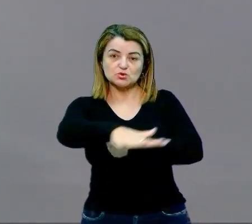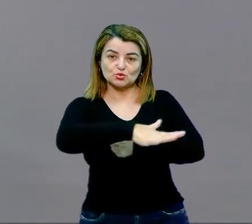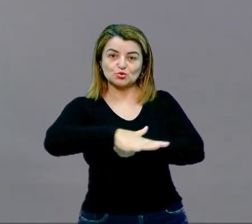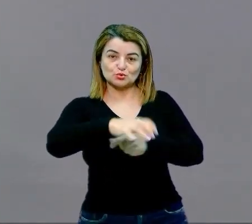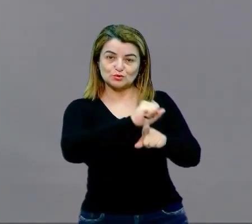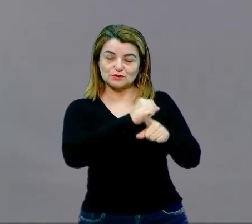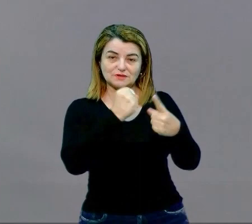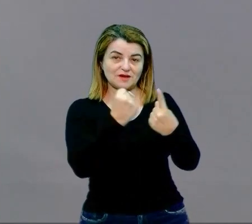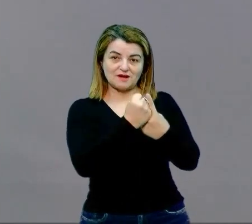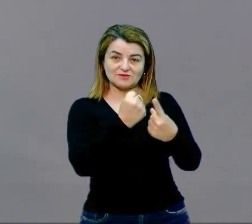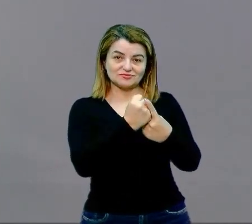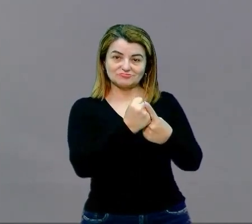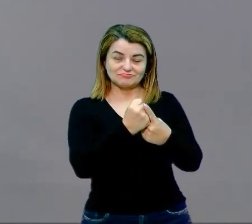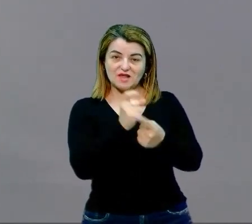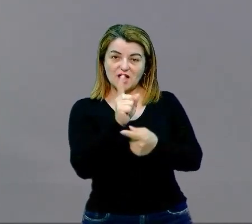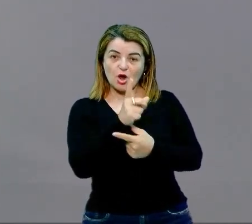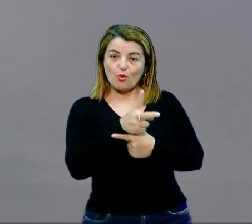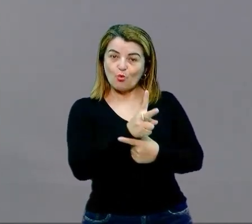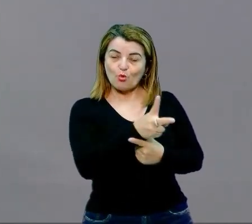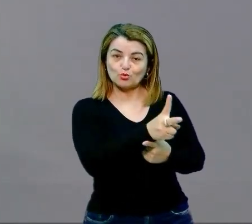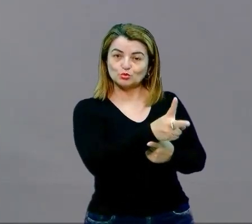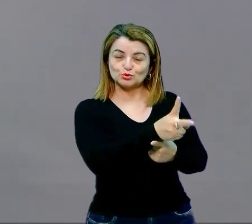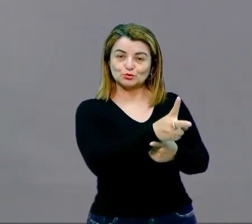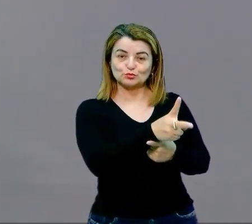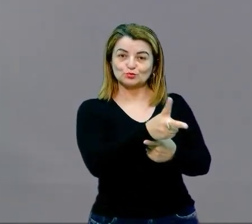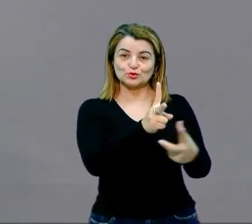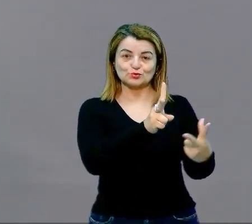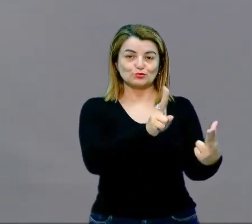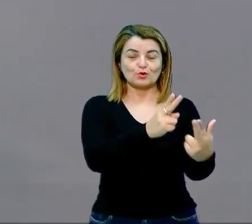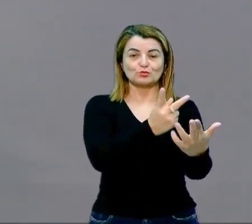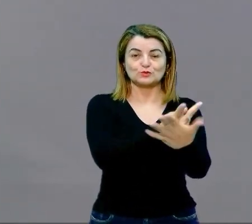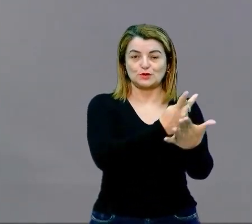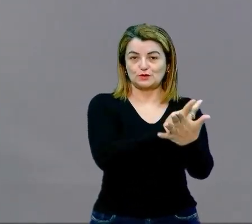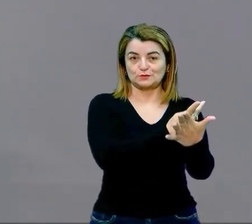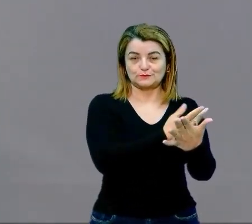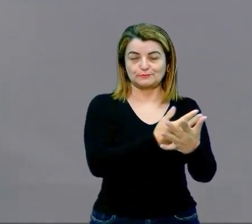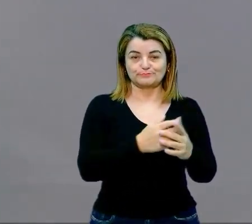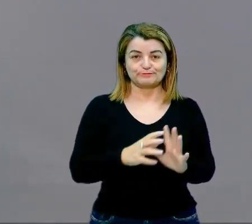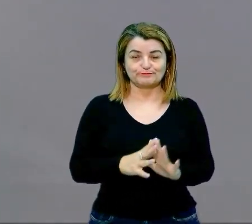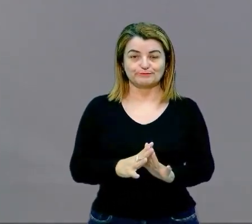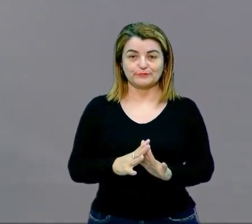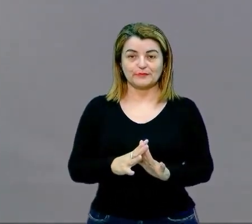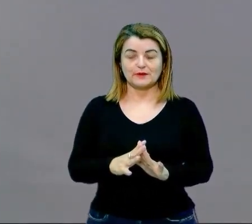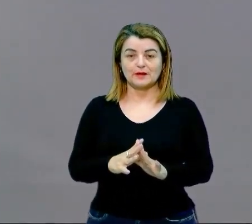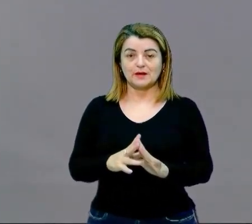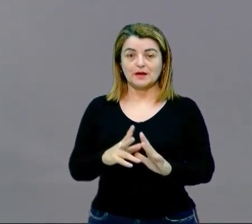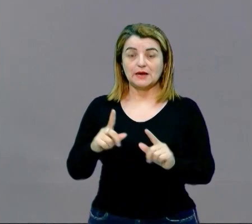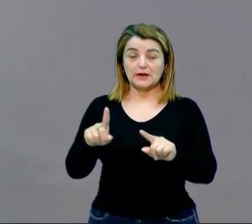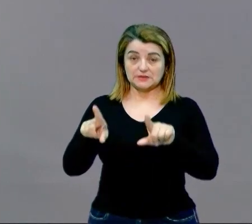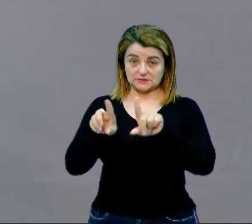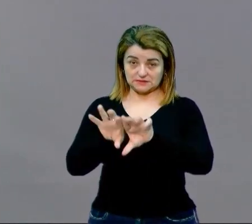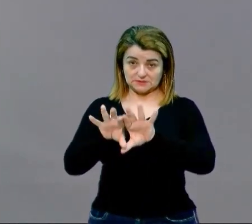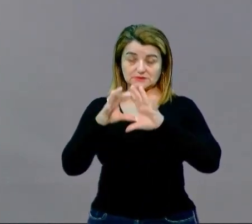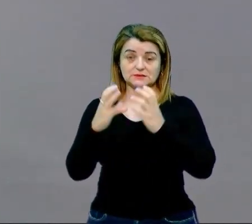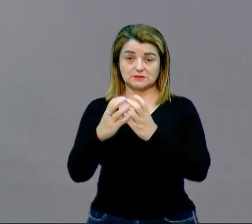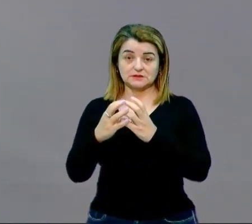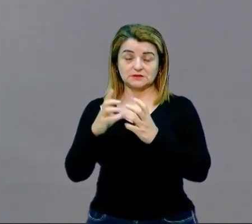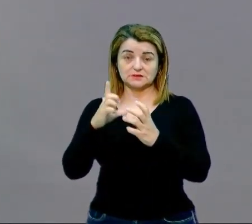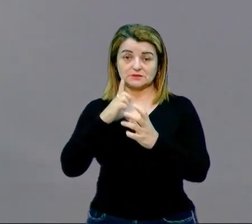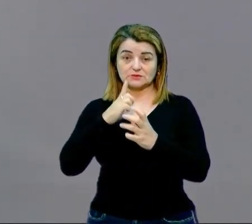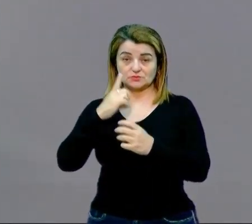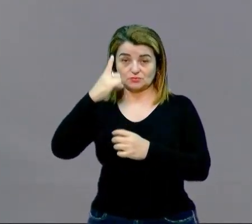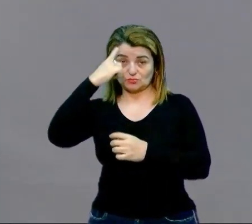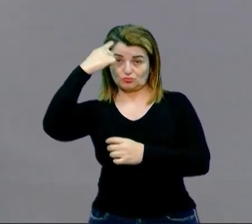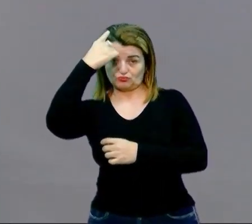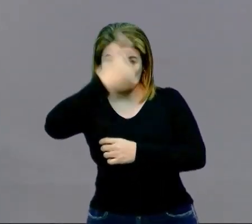não incorra, não continue incorrendo nesses mesmos erros. Então, ao mesmo tempo que é uma vingança